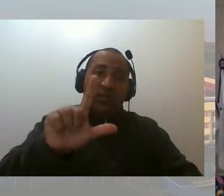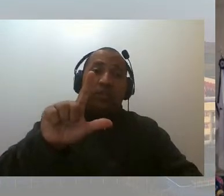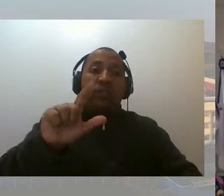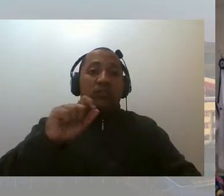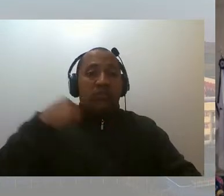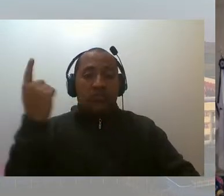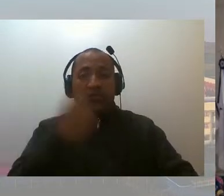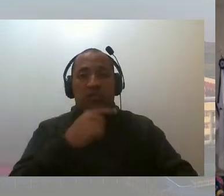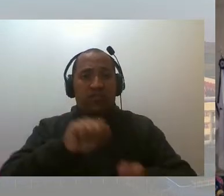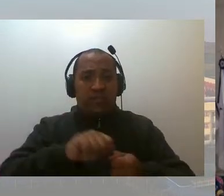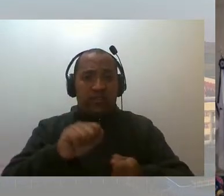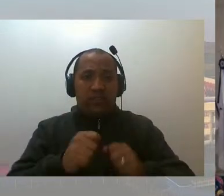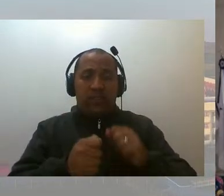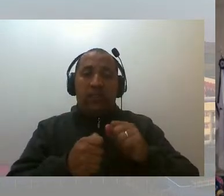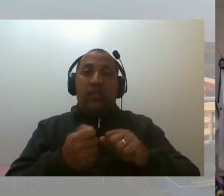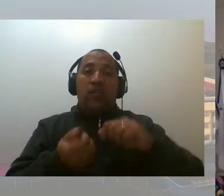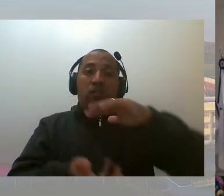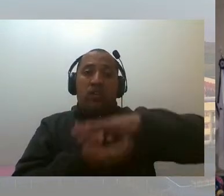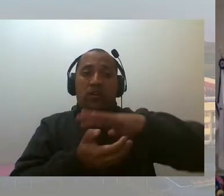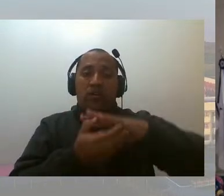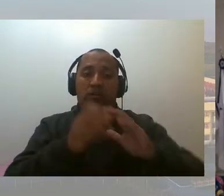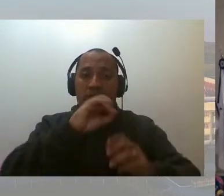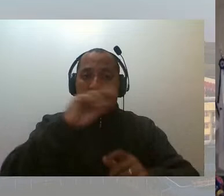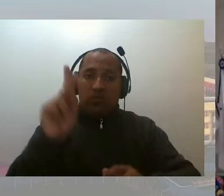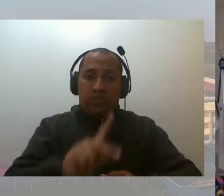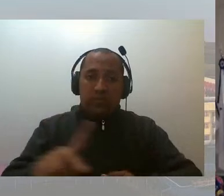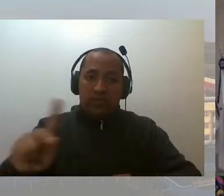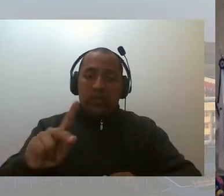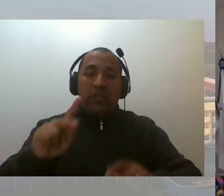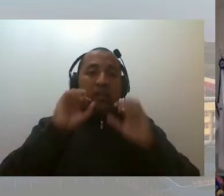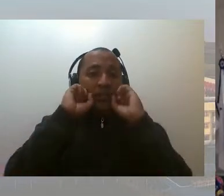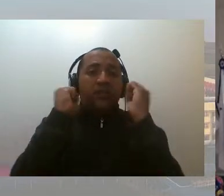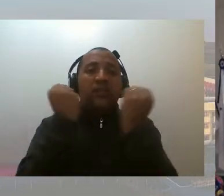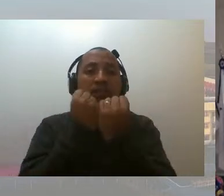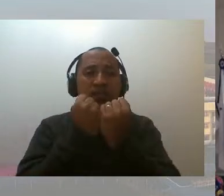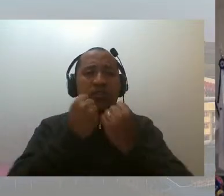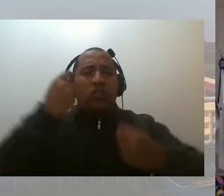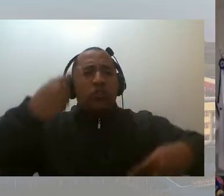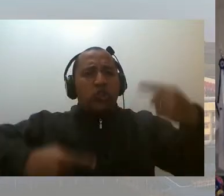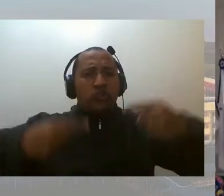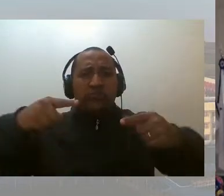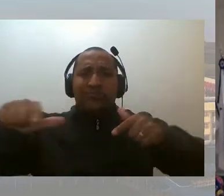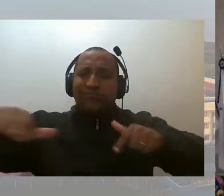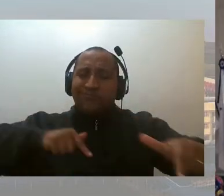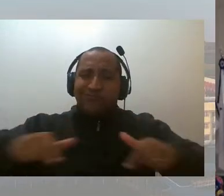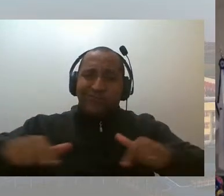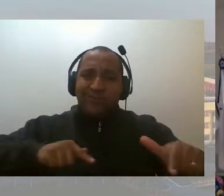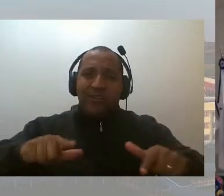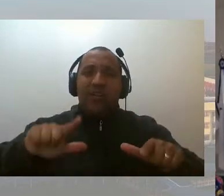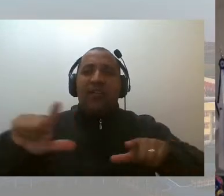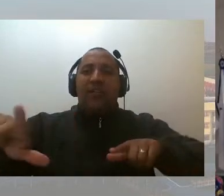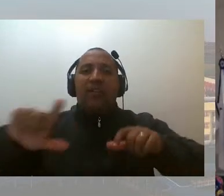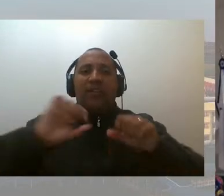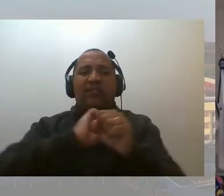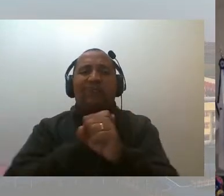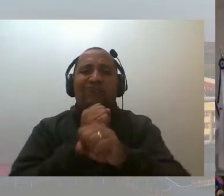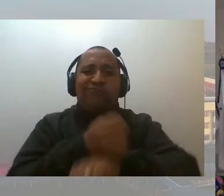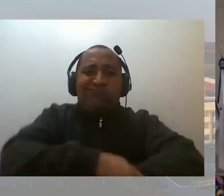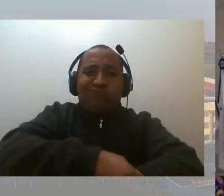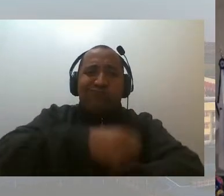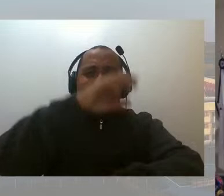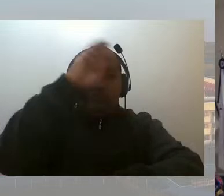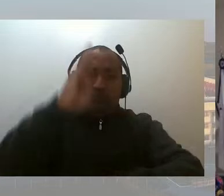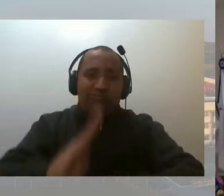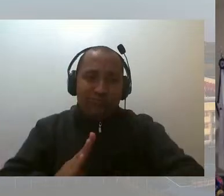realizaremos no campo de Dom Pedrito um seminário para discutir o trabalho degradante, o trabalho escravo, né, no Brasil no